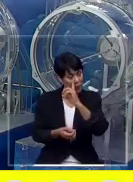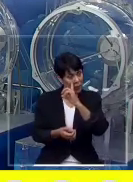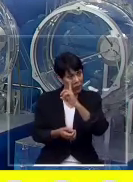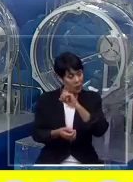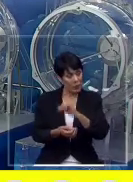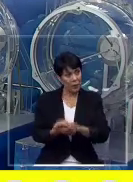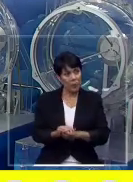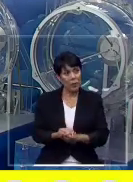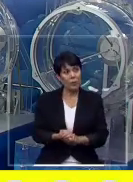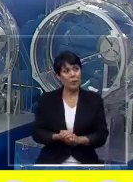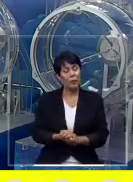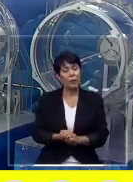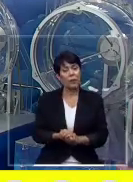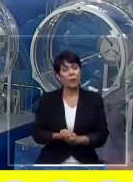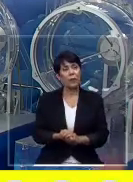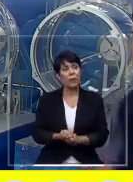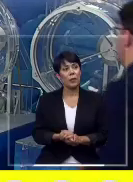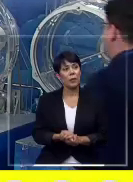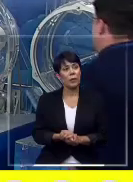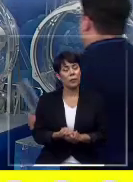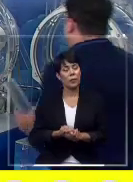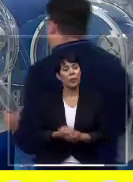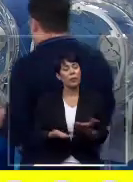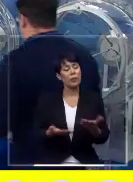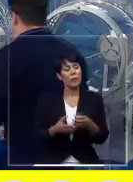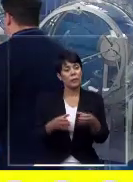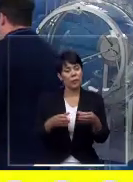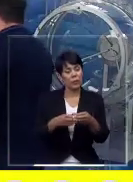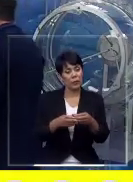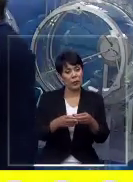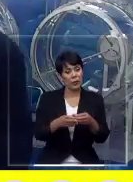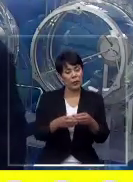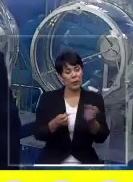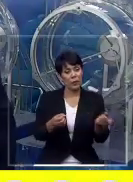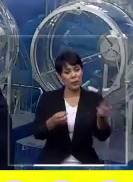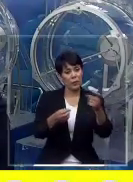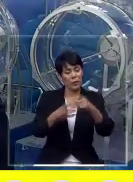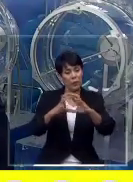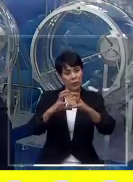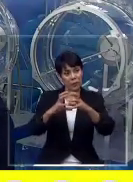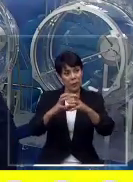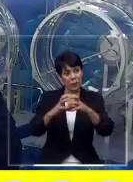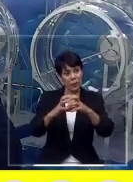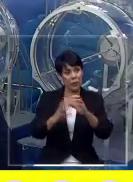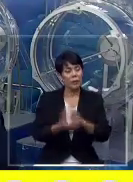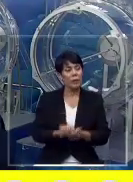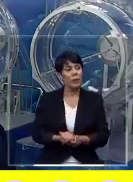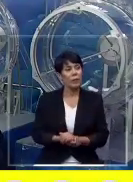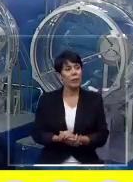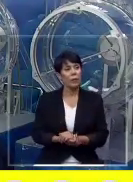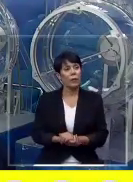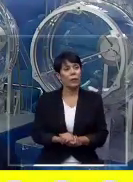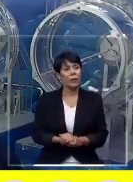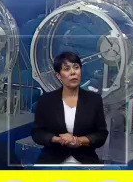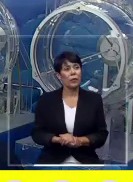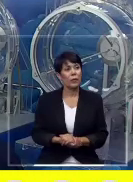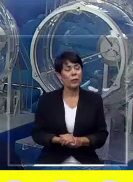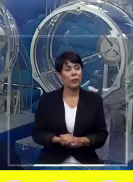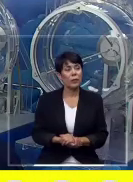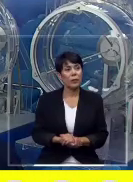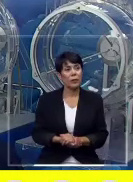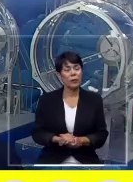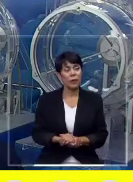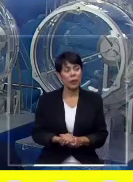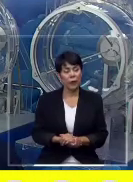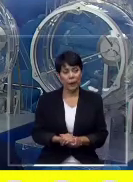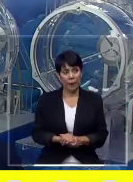Beth, nossa garota da sorte, para que recolham as bolas sorteadas no globo número 5, as 7 dezenas sorteadas na Time Mania, e as